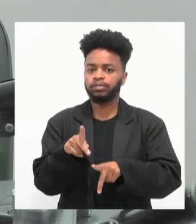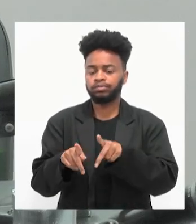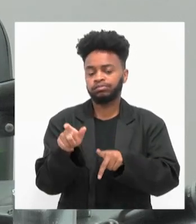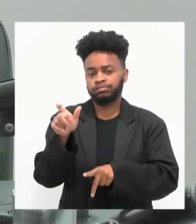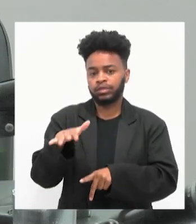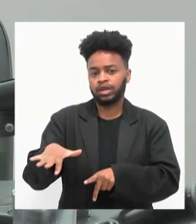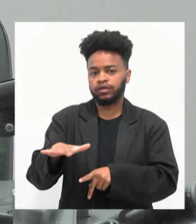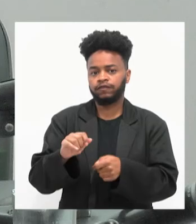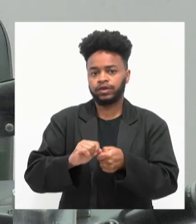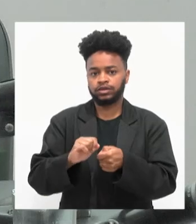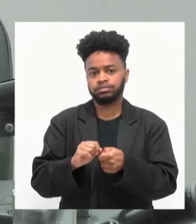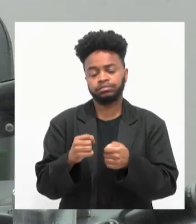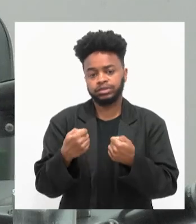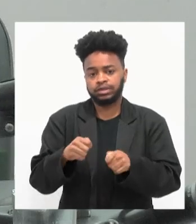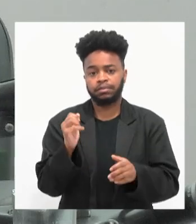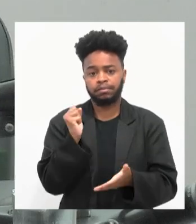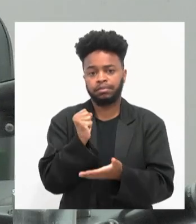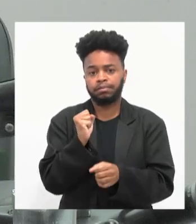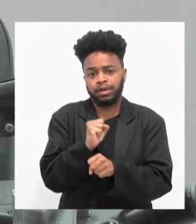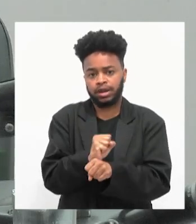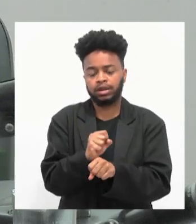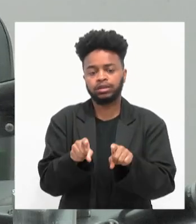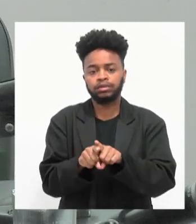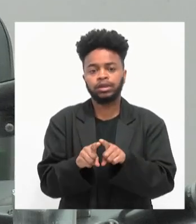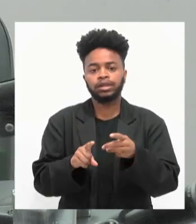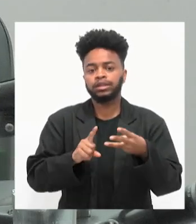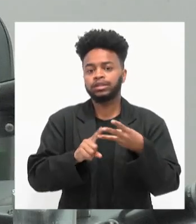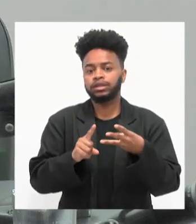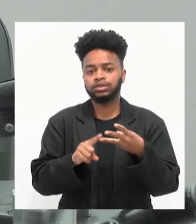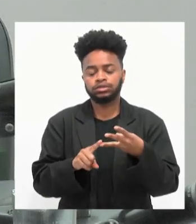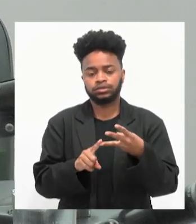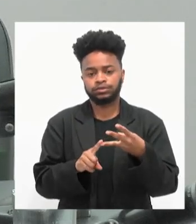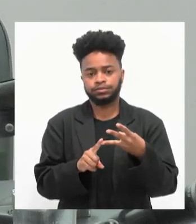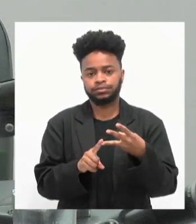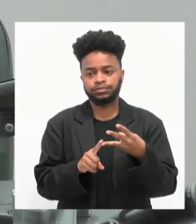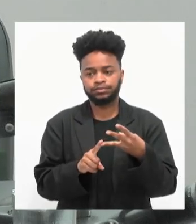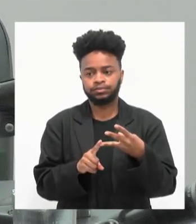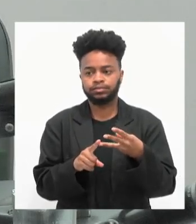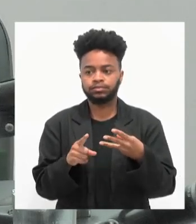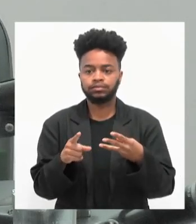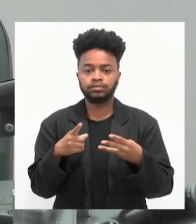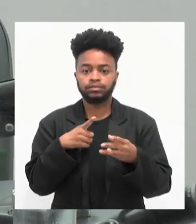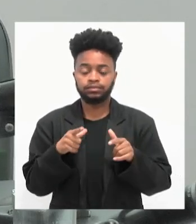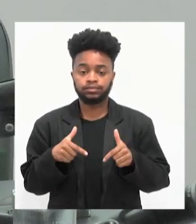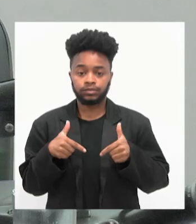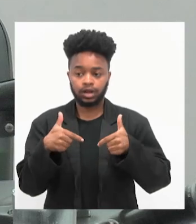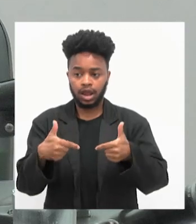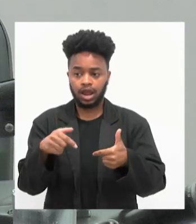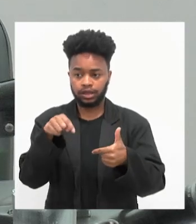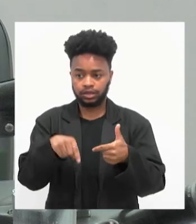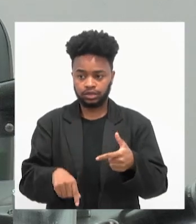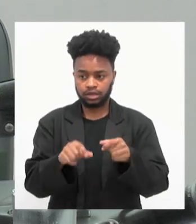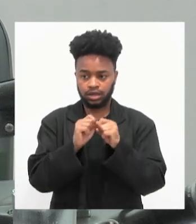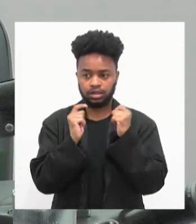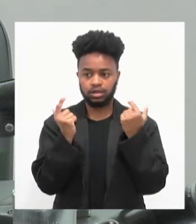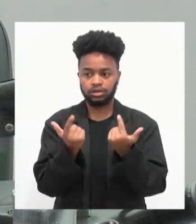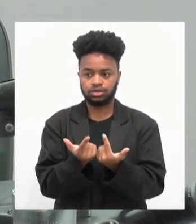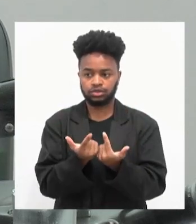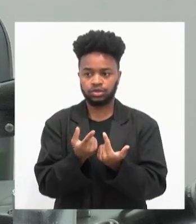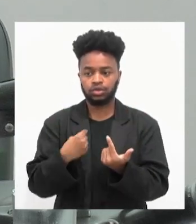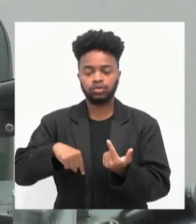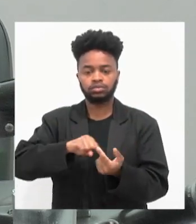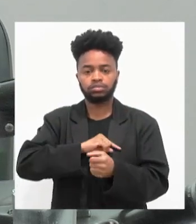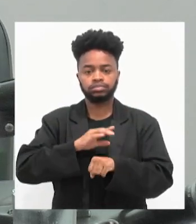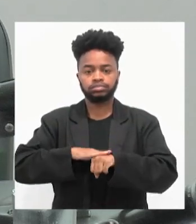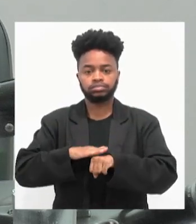acabar isso. E o terceiro ponto é uma produção dessa casa, que foi nossa